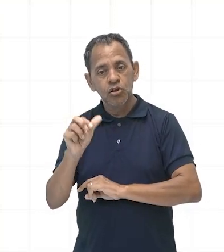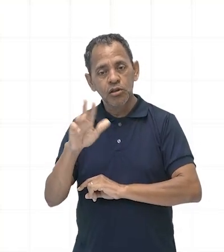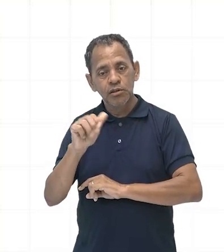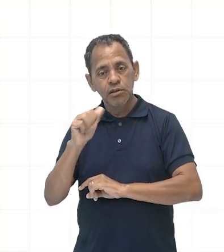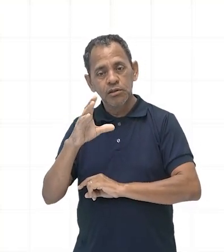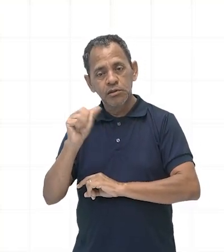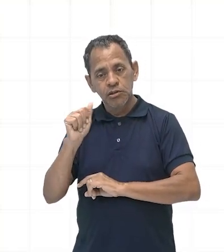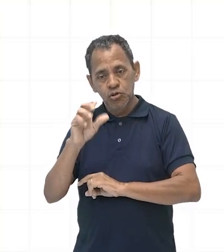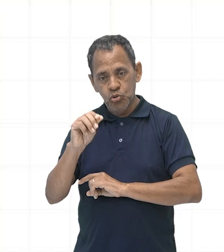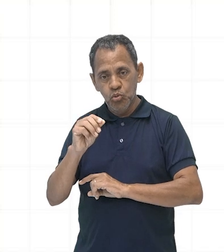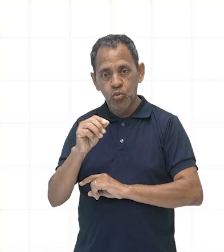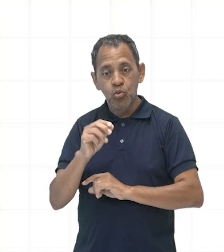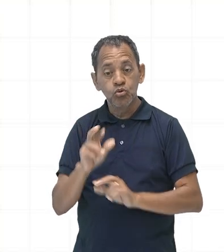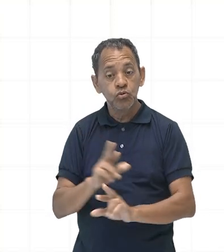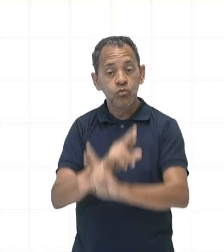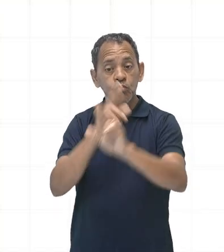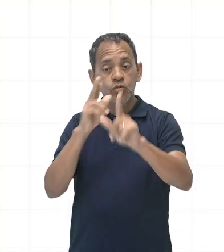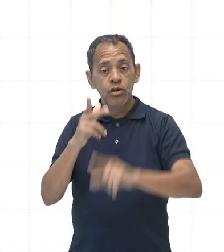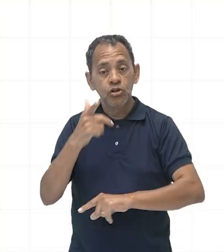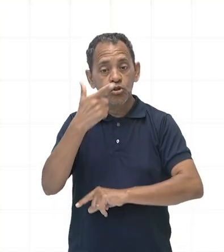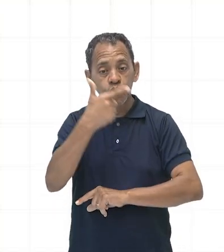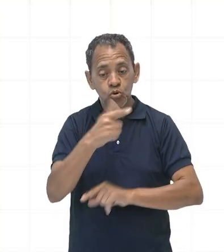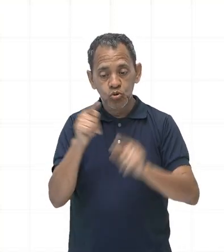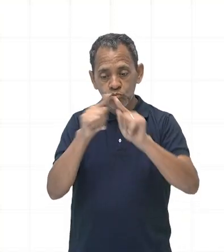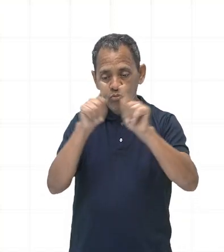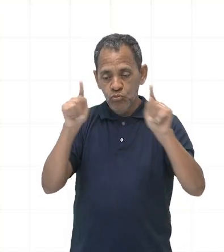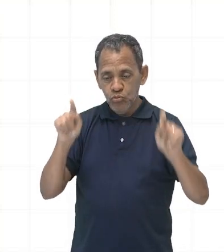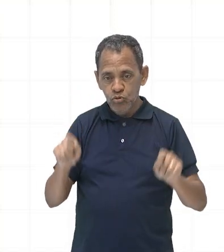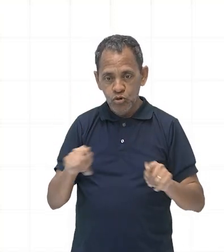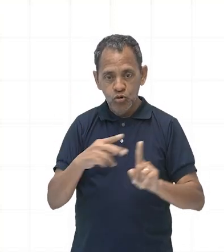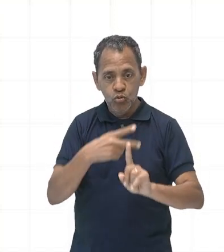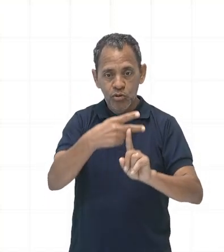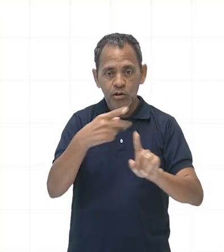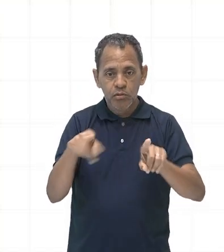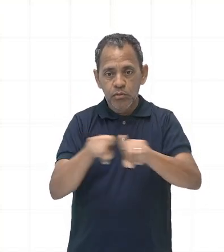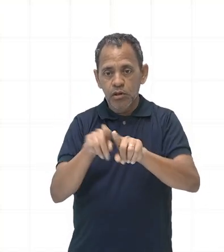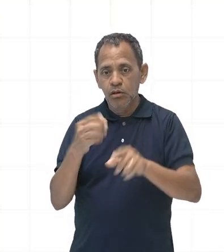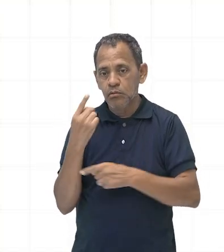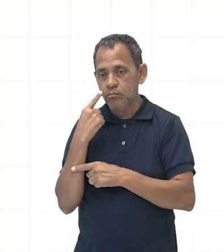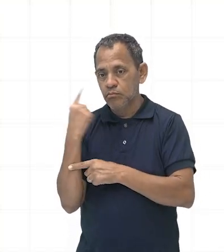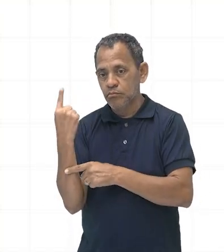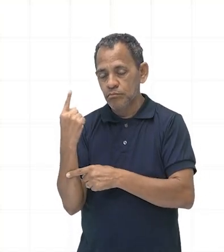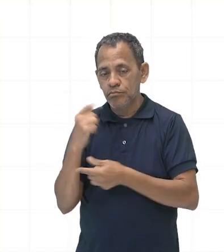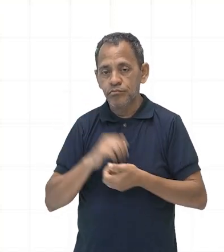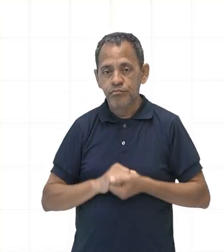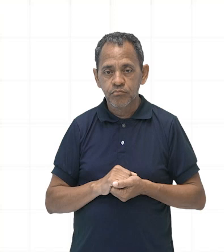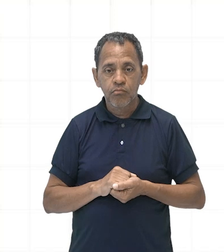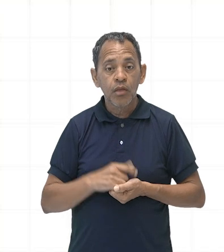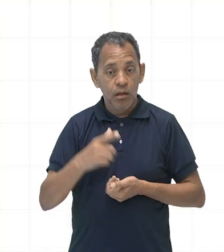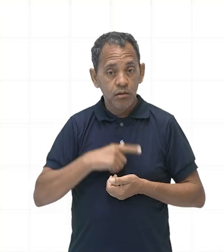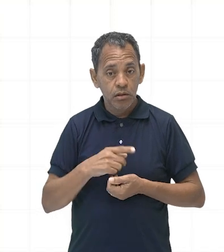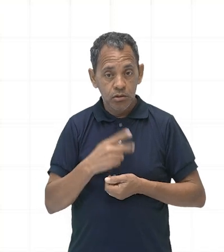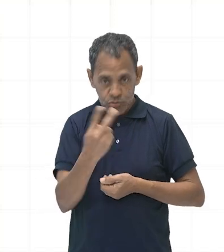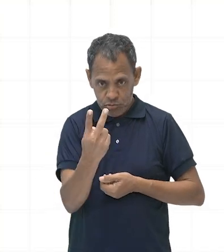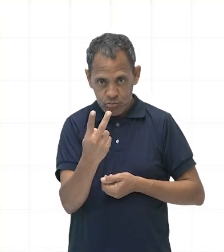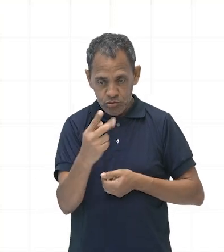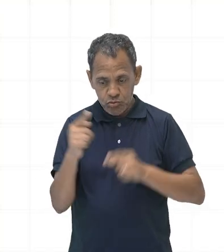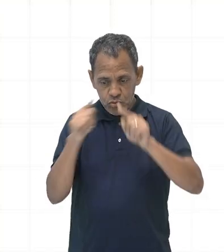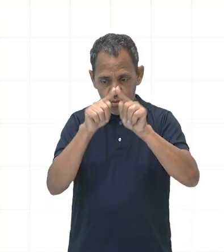aqui um quadrado e eu tirei esse quadradinho menor aqui, ó, que está pontilhado.